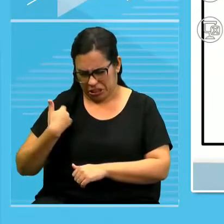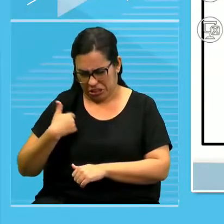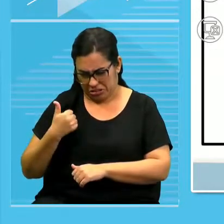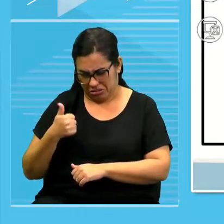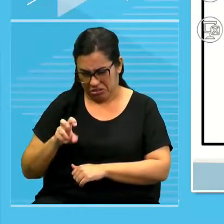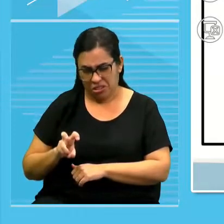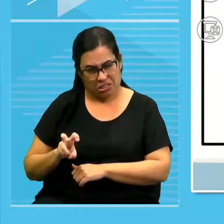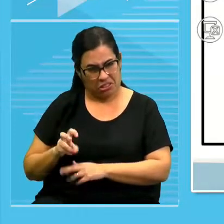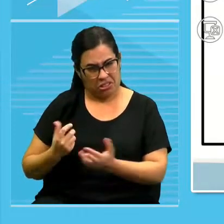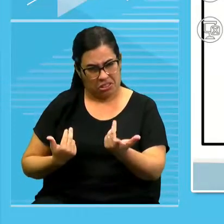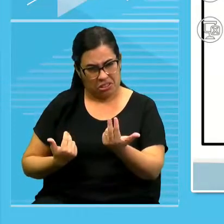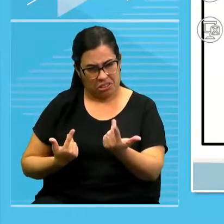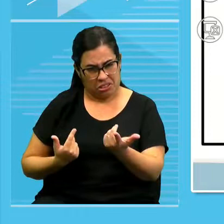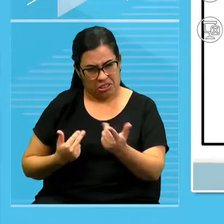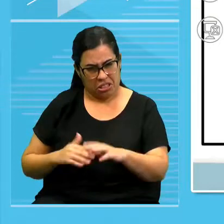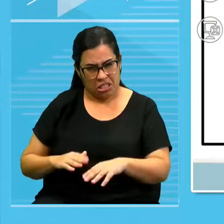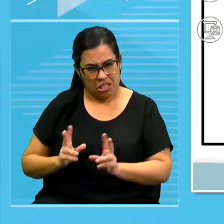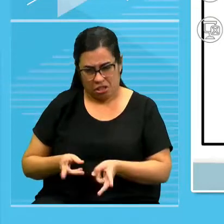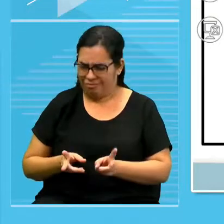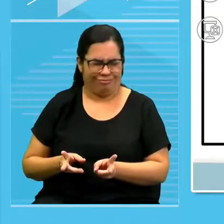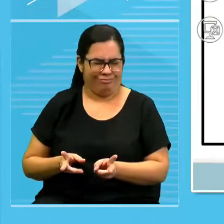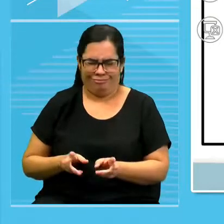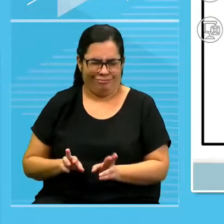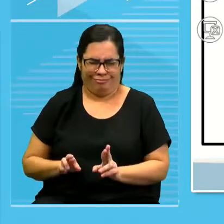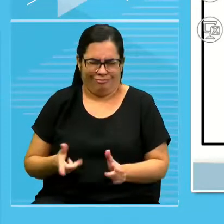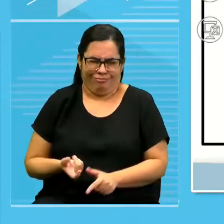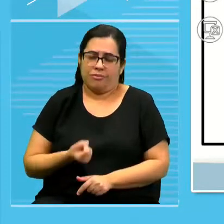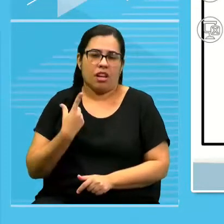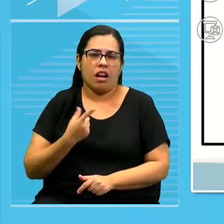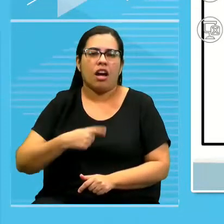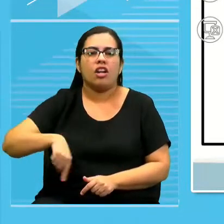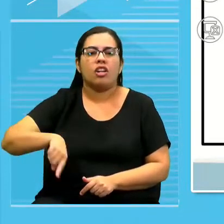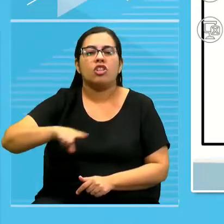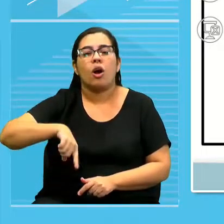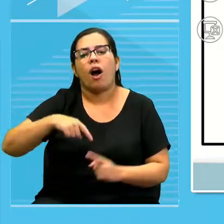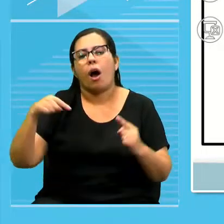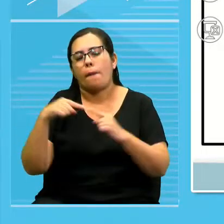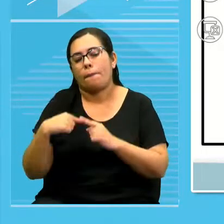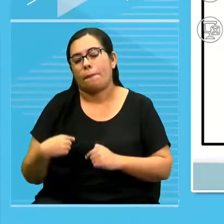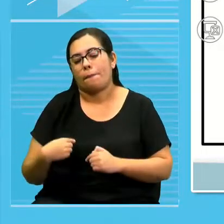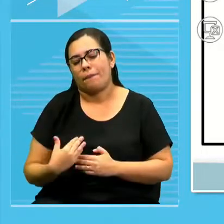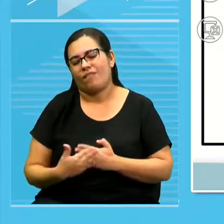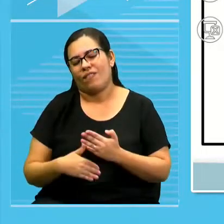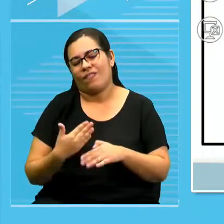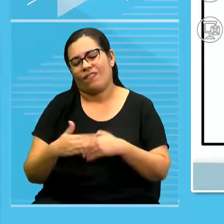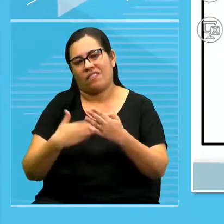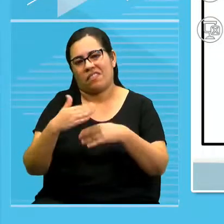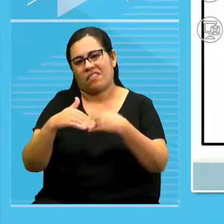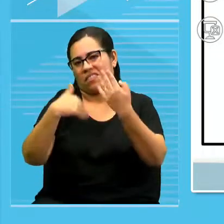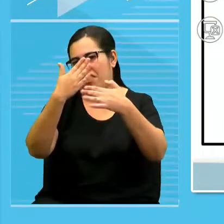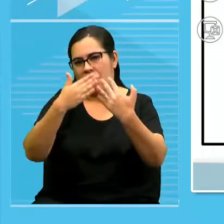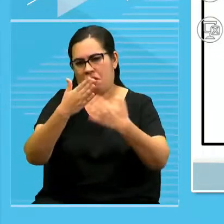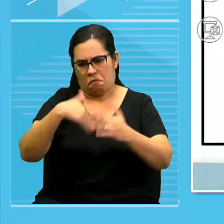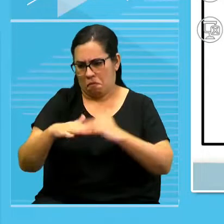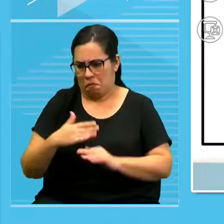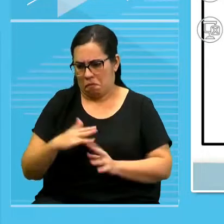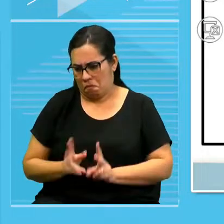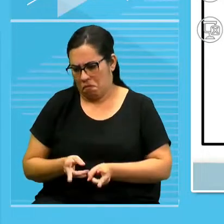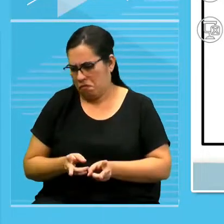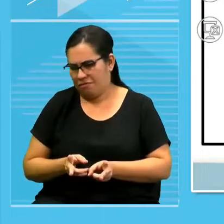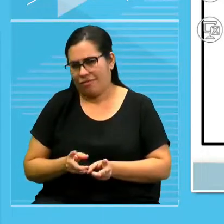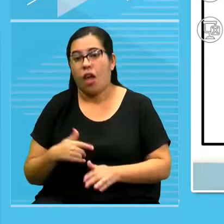porque não é isso que é para acontecer é a ideia de que a gente vai evoluindo e a gente vai percebendo outras coisas